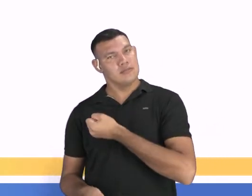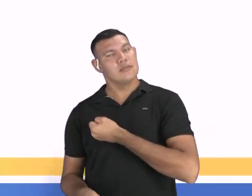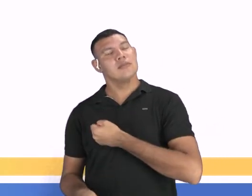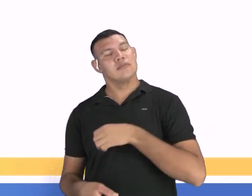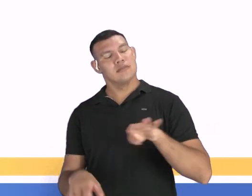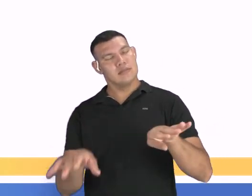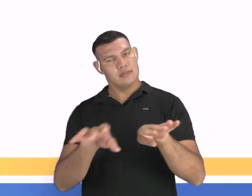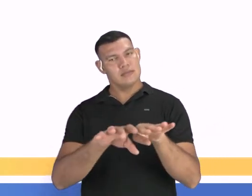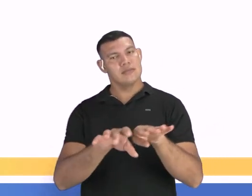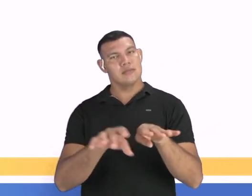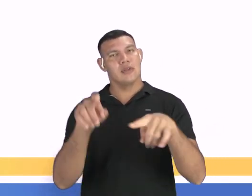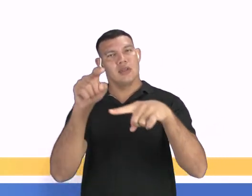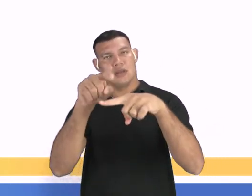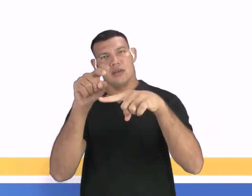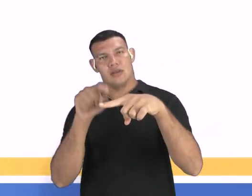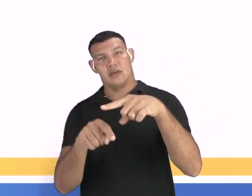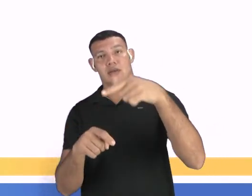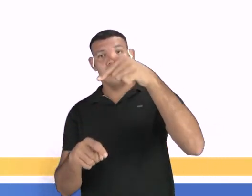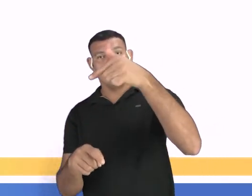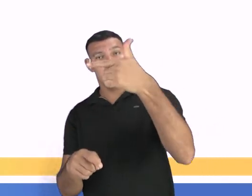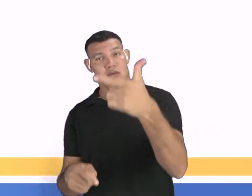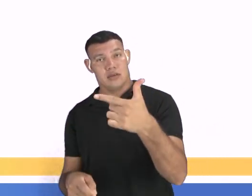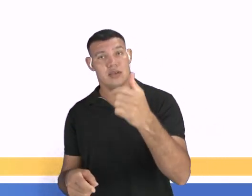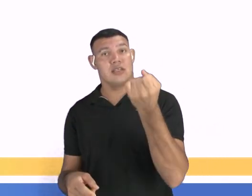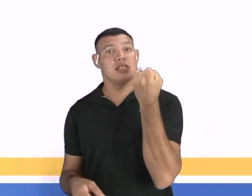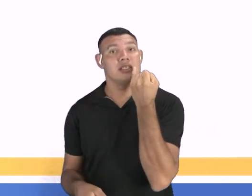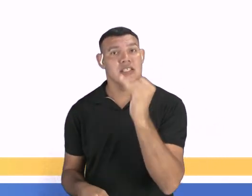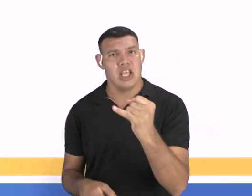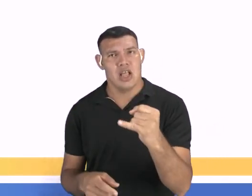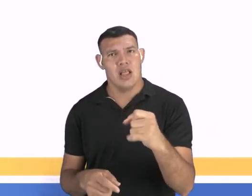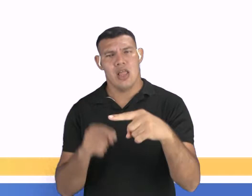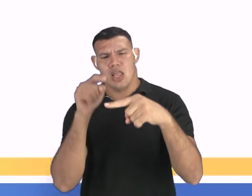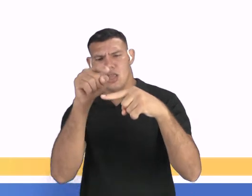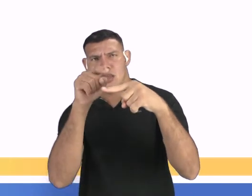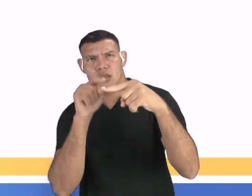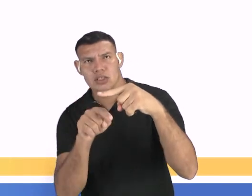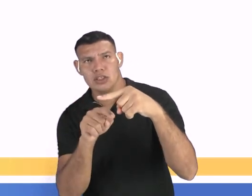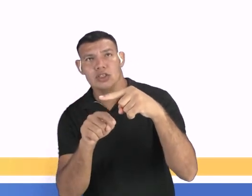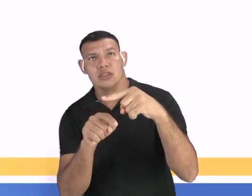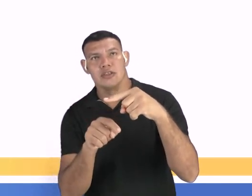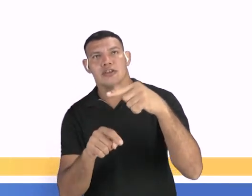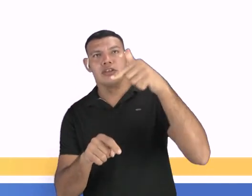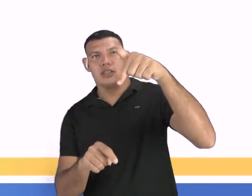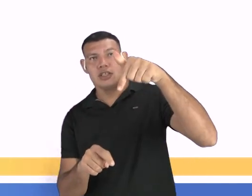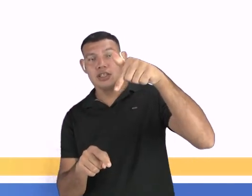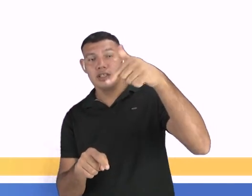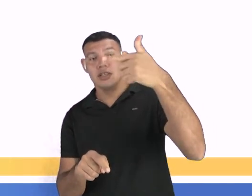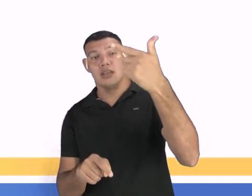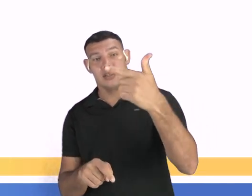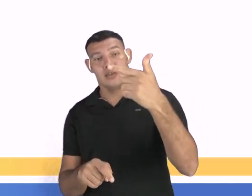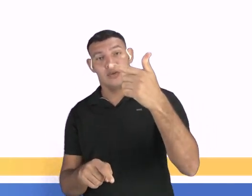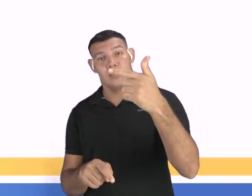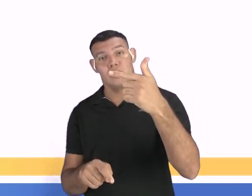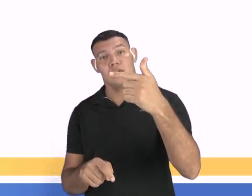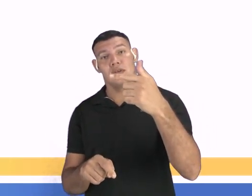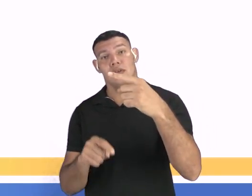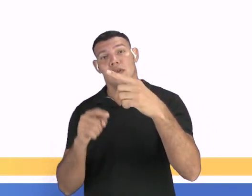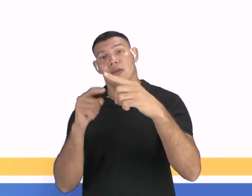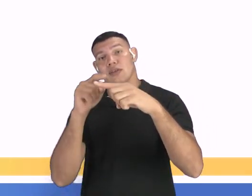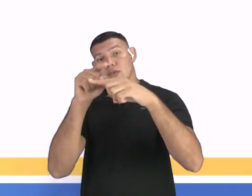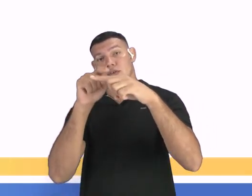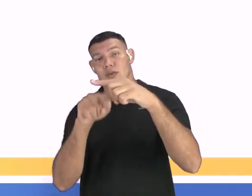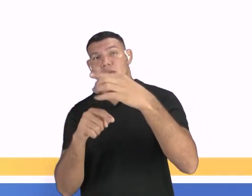de 72. Porque se eu dividir 72 para 4, dá exatamente